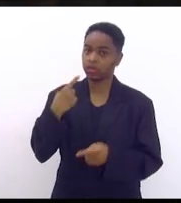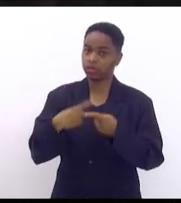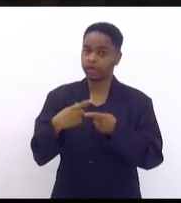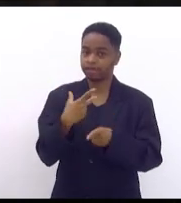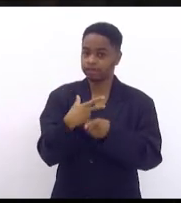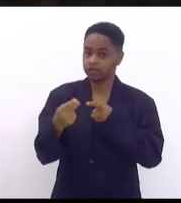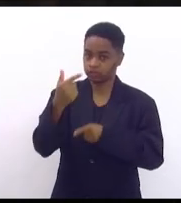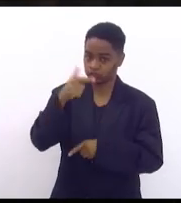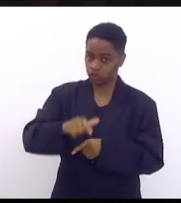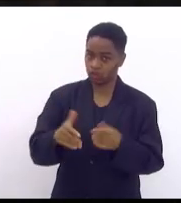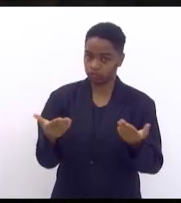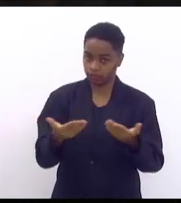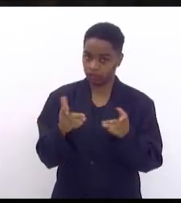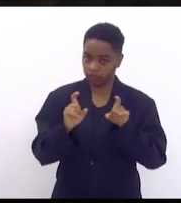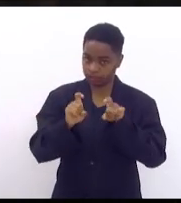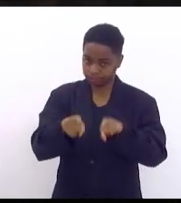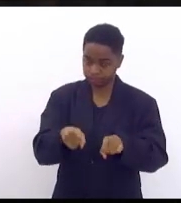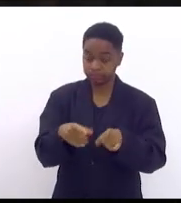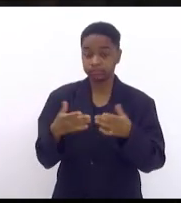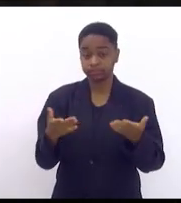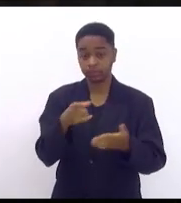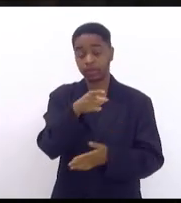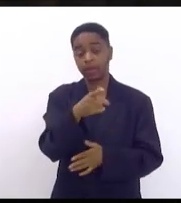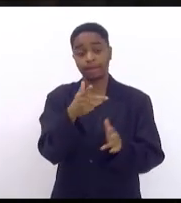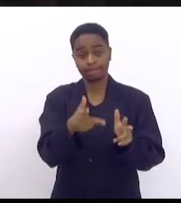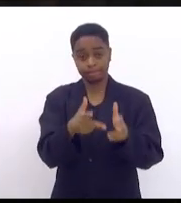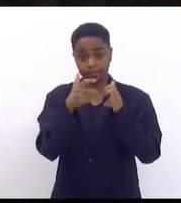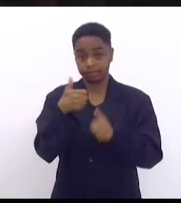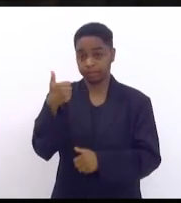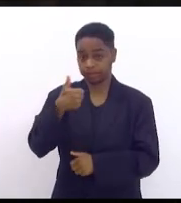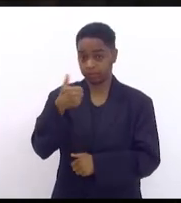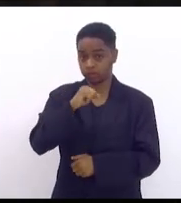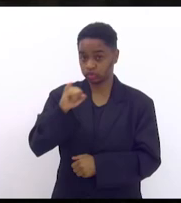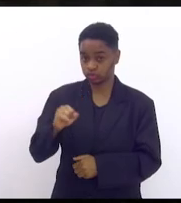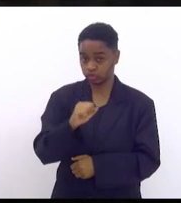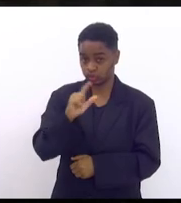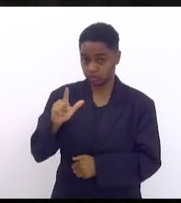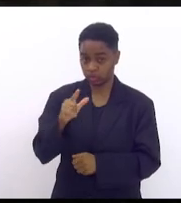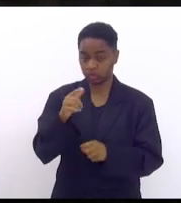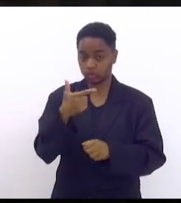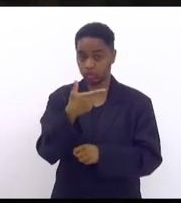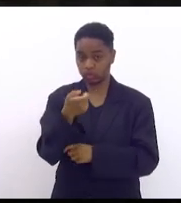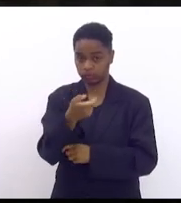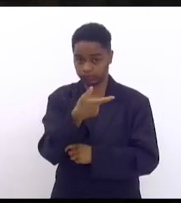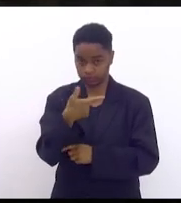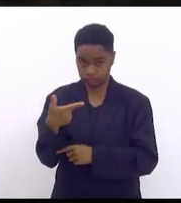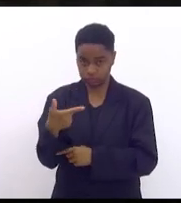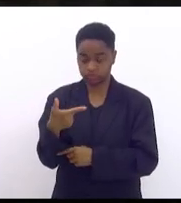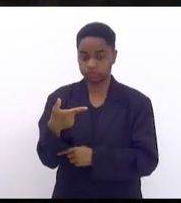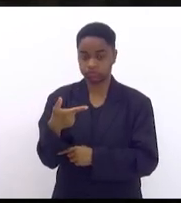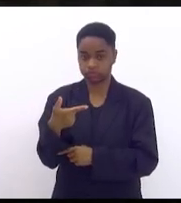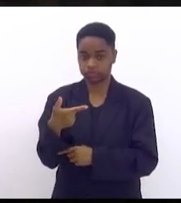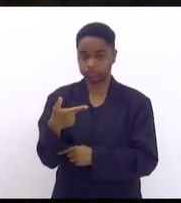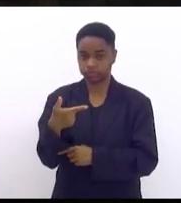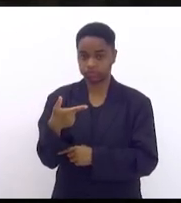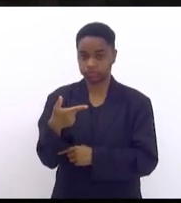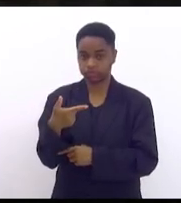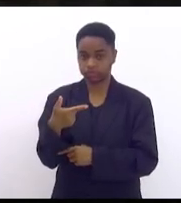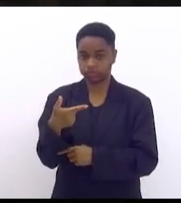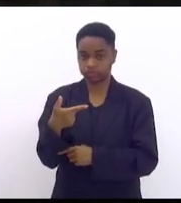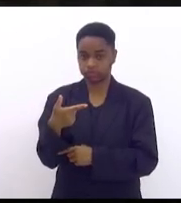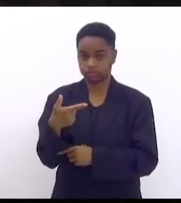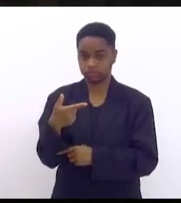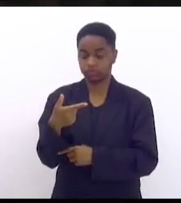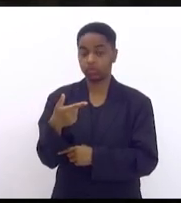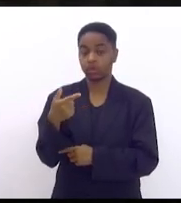né? O senhor verificou que em 1º de julho de 2022, o presidente